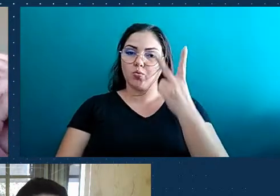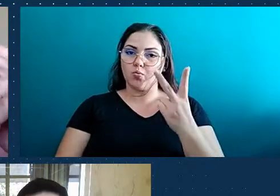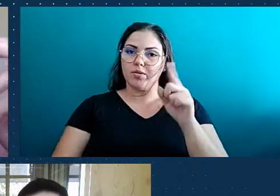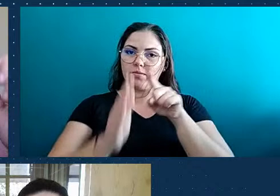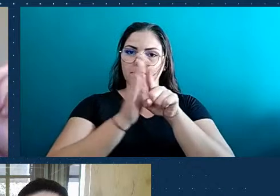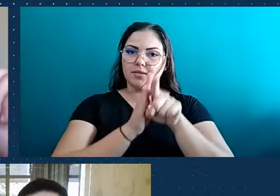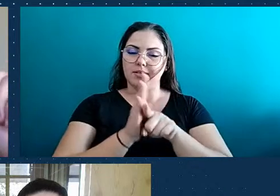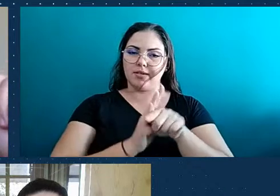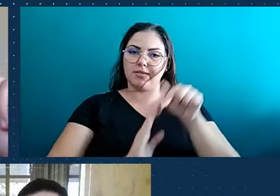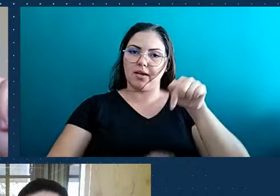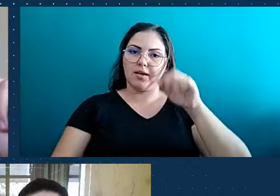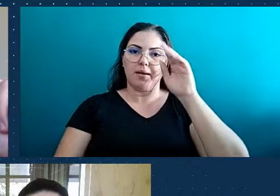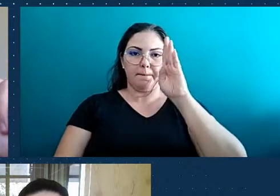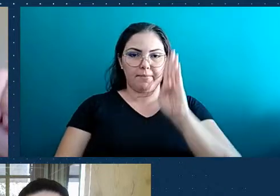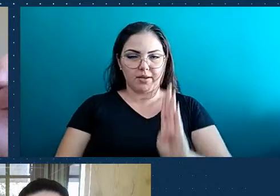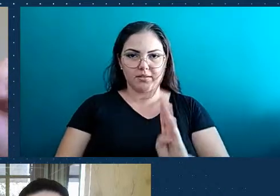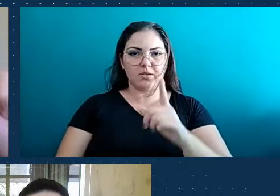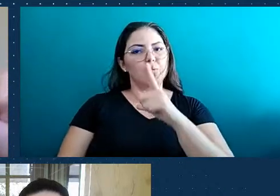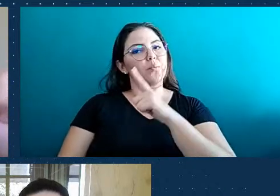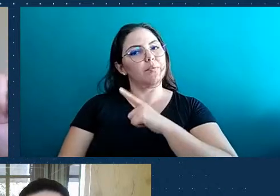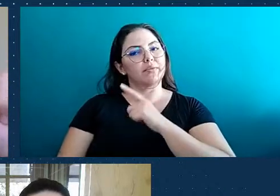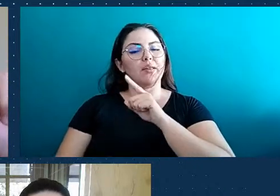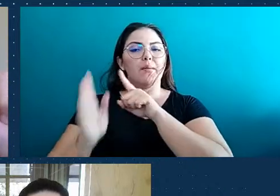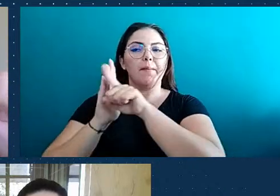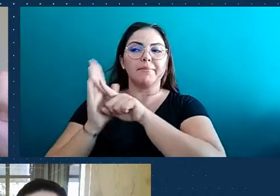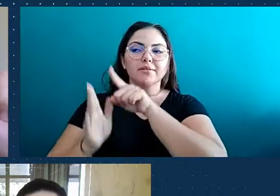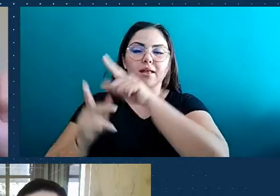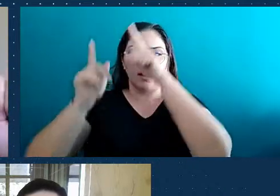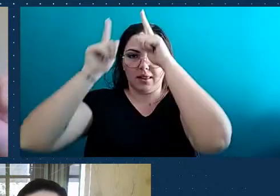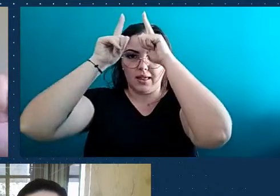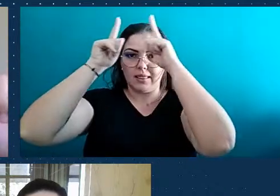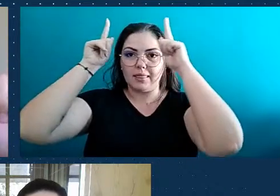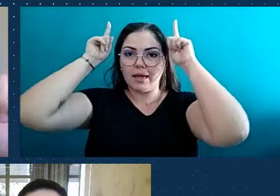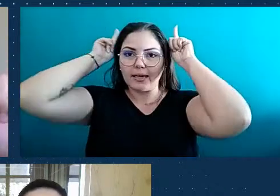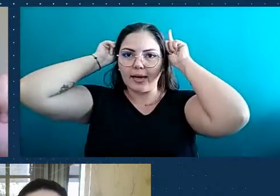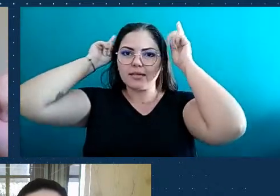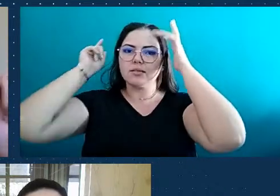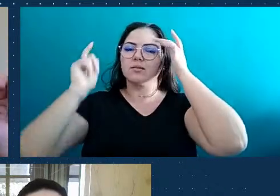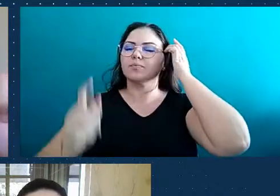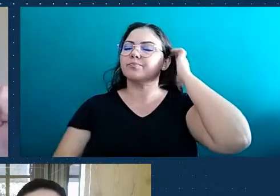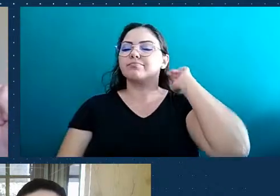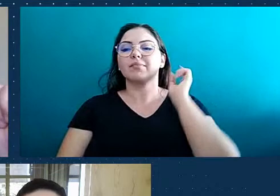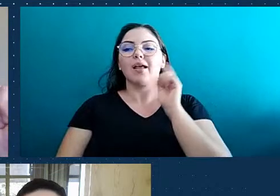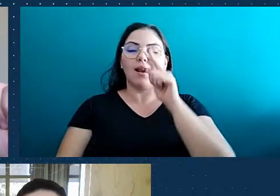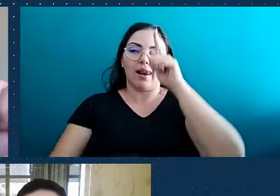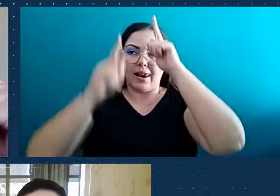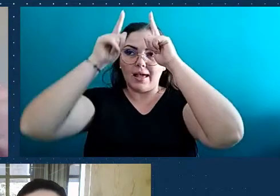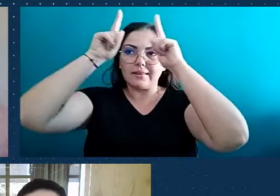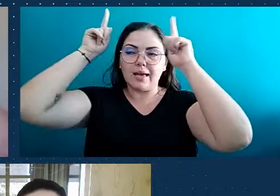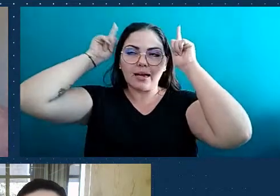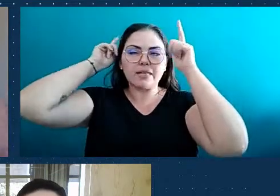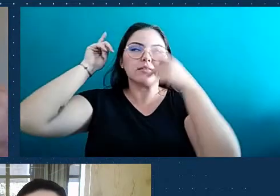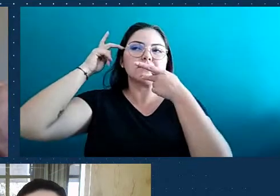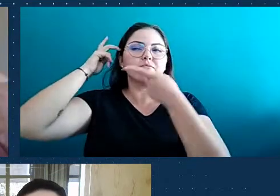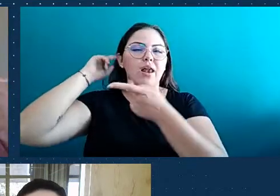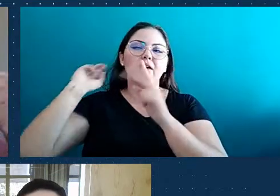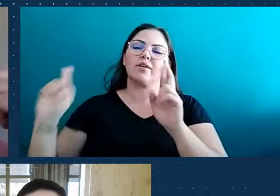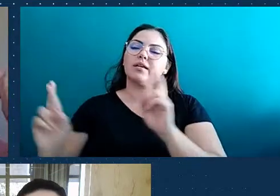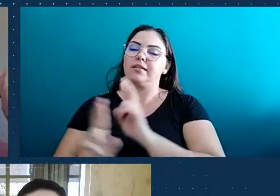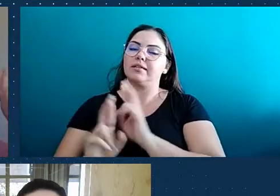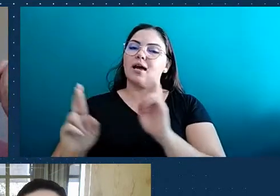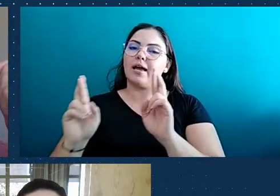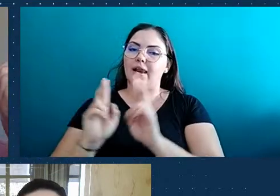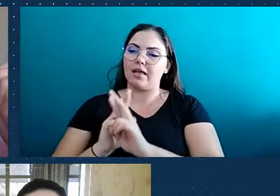falava da relação dos professores com o saber, mas ela tratava de professores do ensino médio. Aqui no Brasil, tinha uma moça que ele